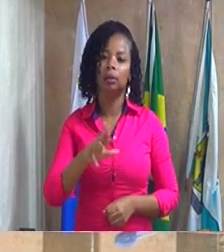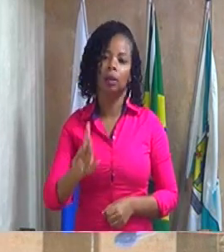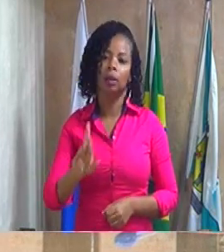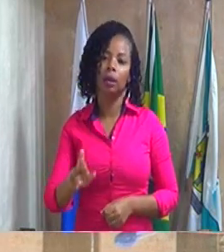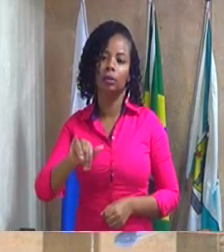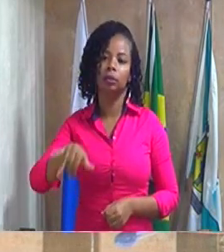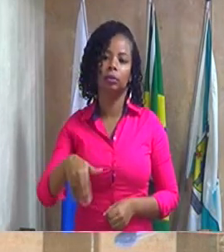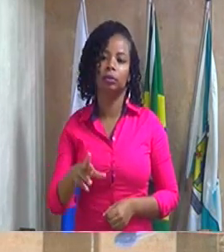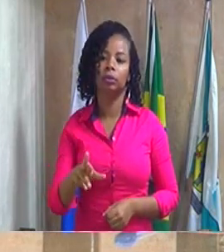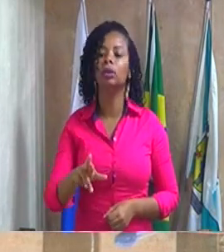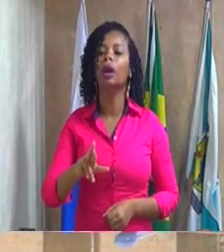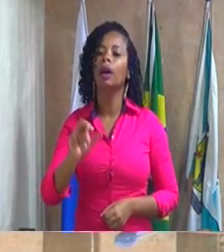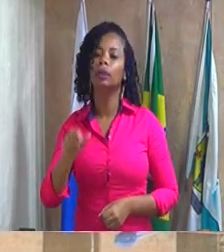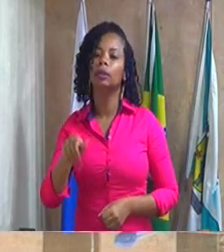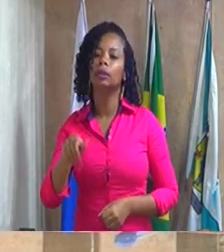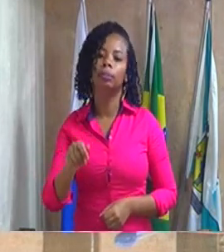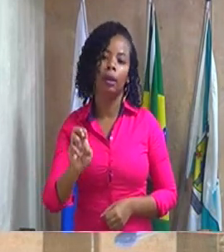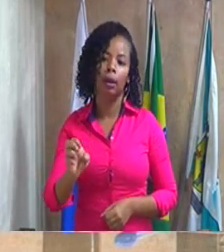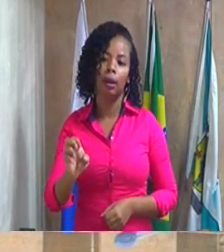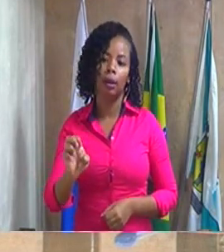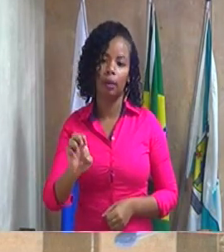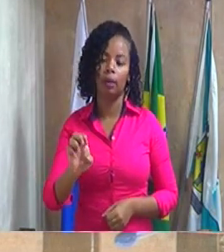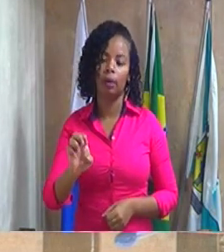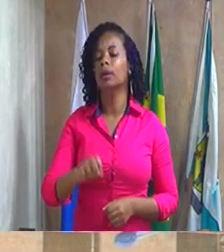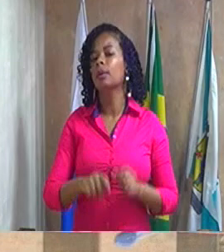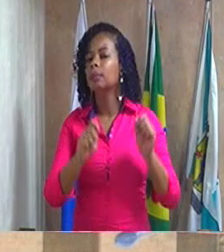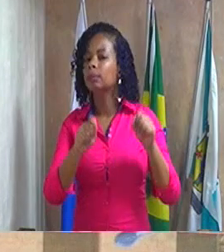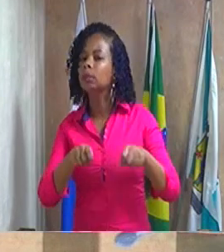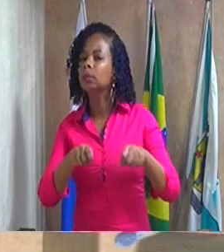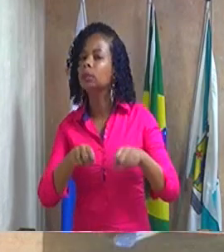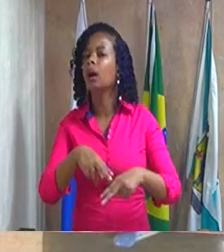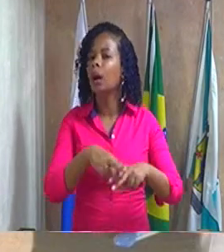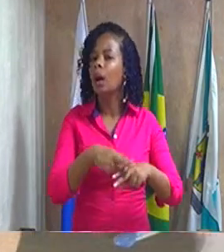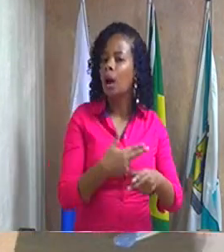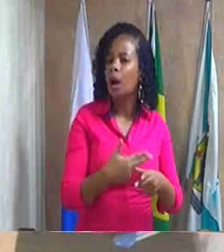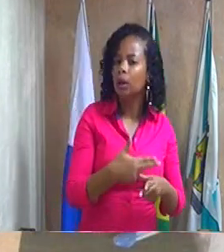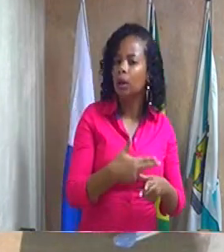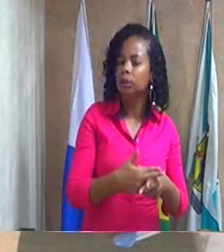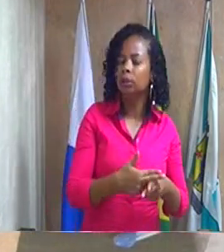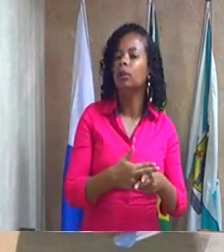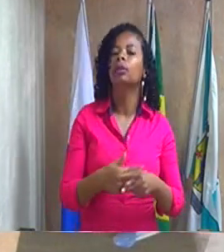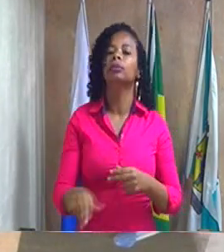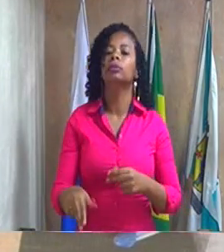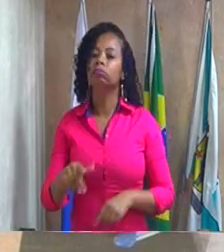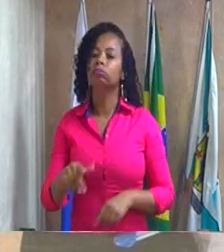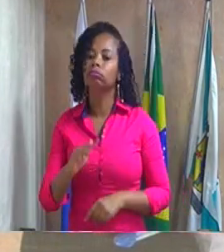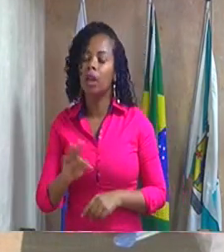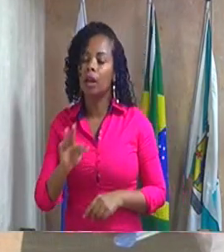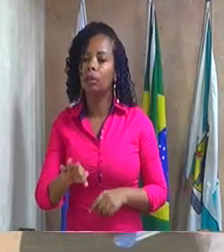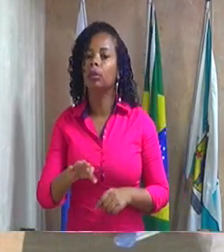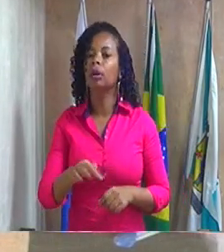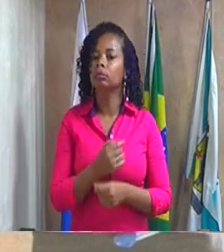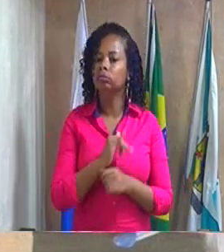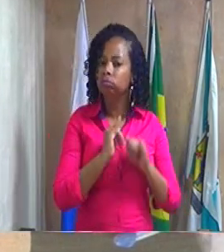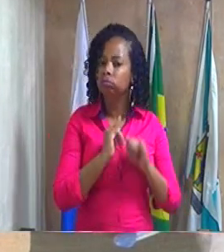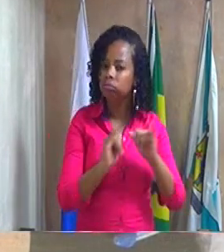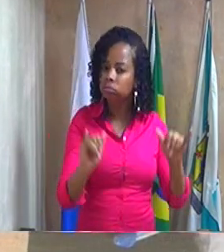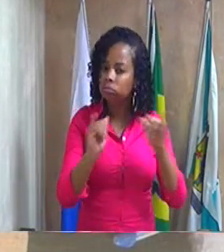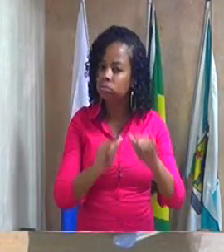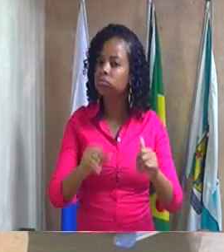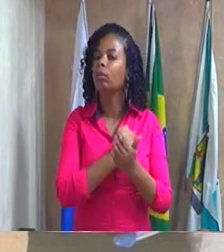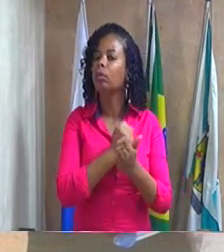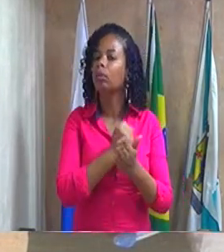0591/2018, SRRJ-OESTE. Da Caixa Econômica Federal, informando da celebração do contrato de repasse